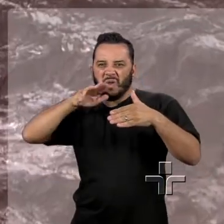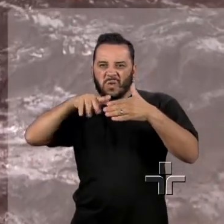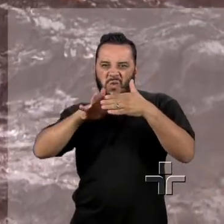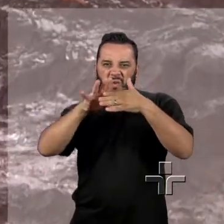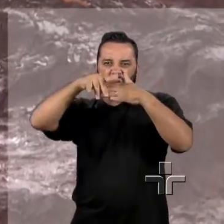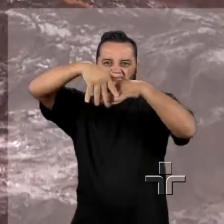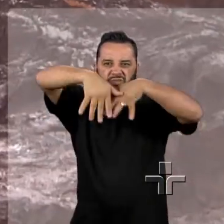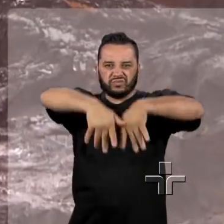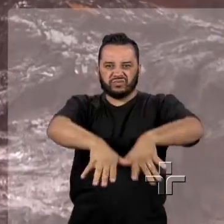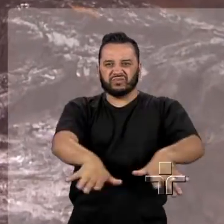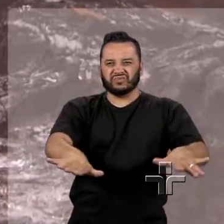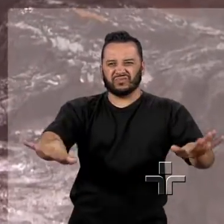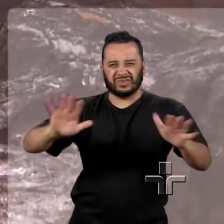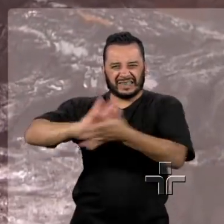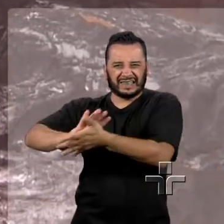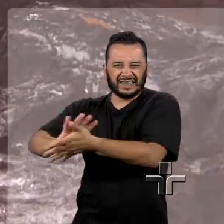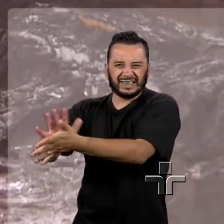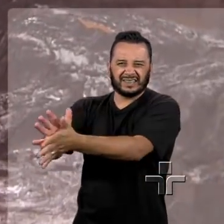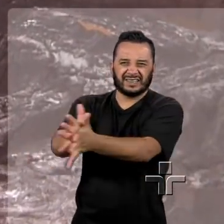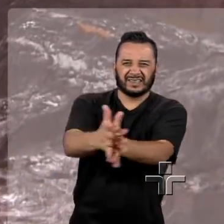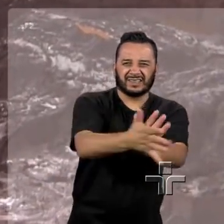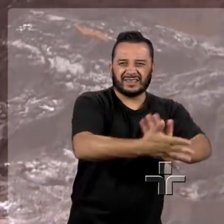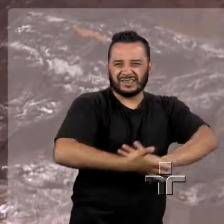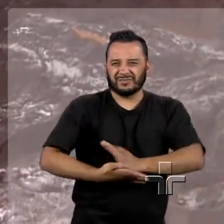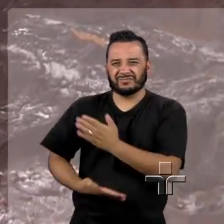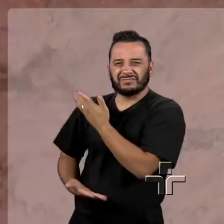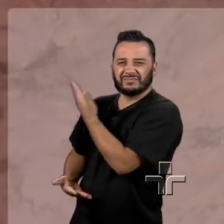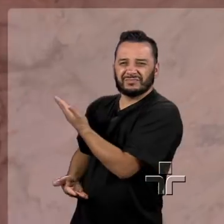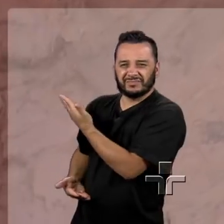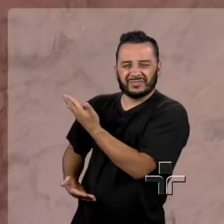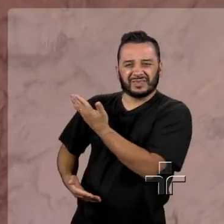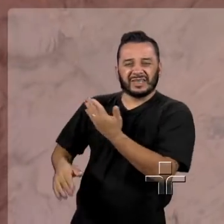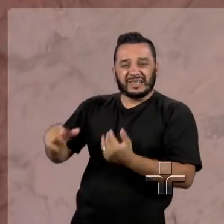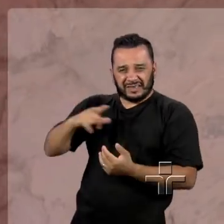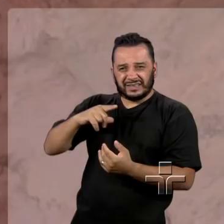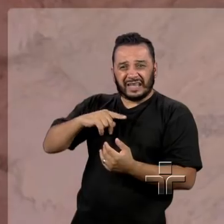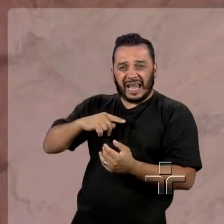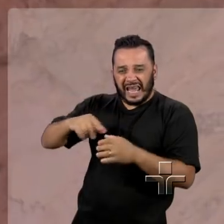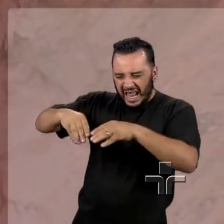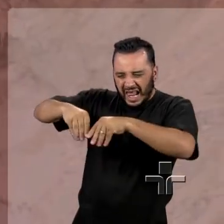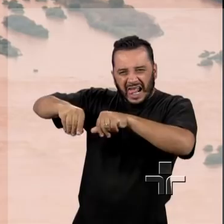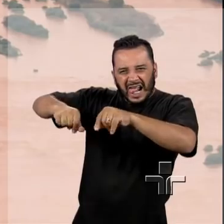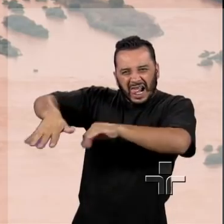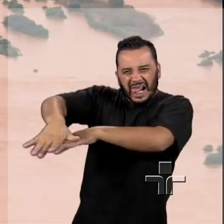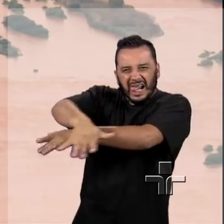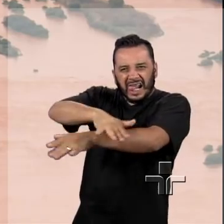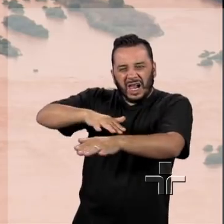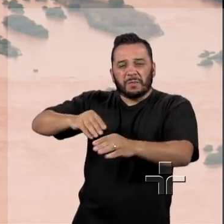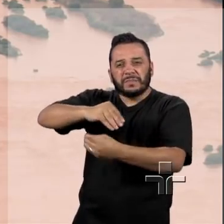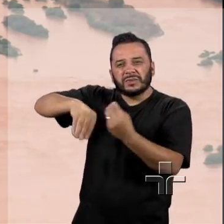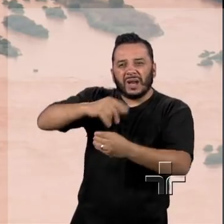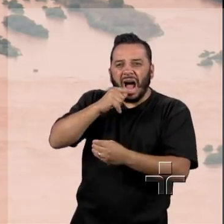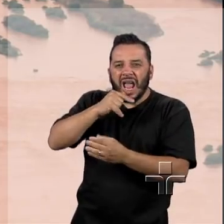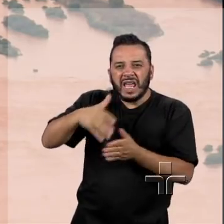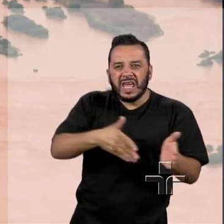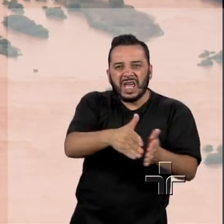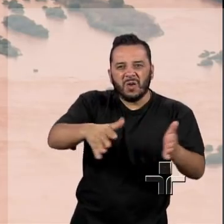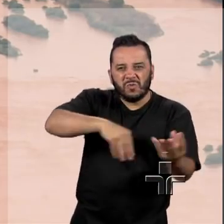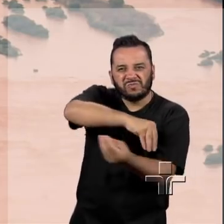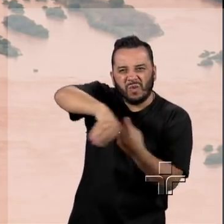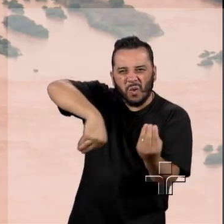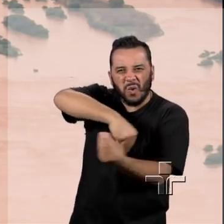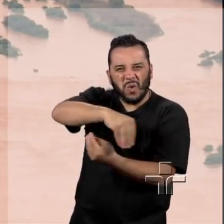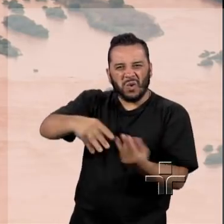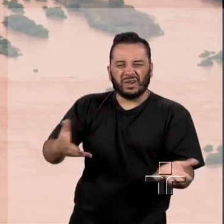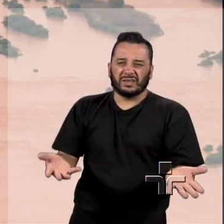Mariana. Vilarejos foram destruídos e a lama tóxica poluiu o Rio Doce, o principal da região. Ninguém